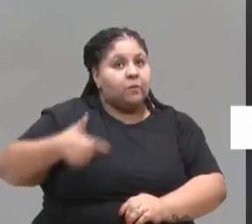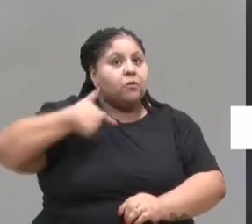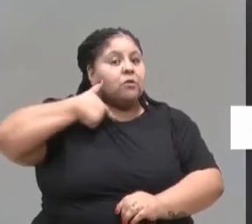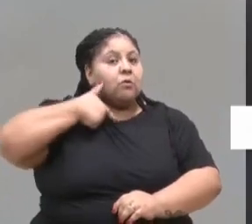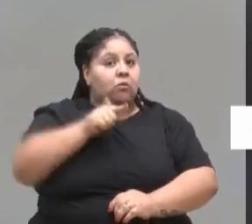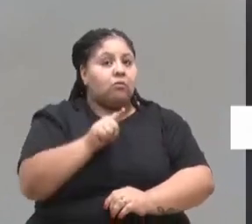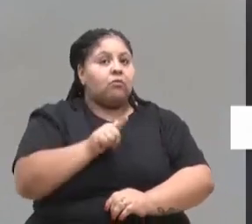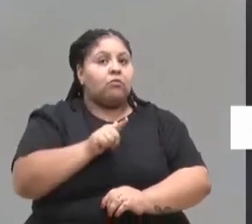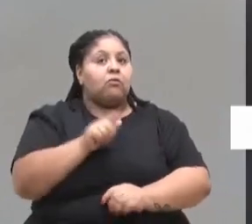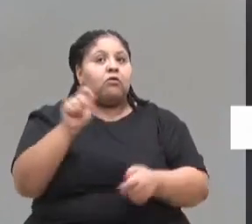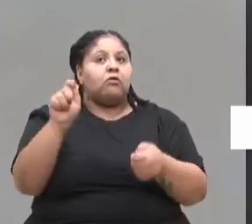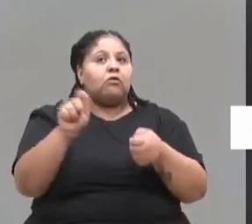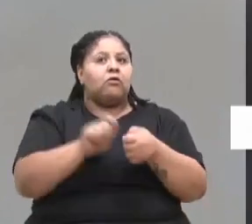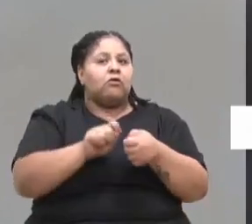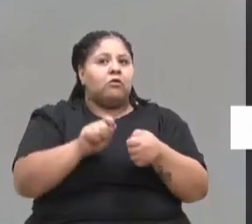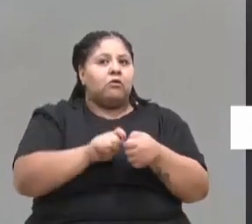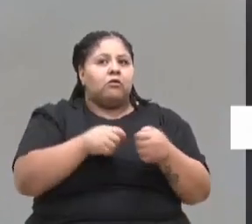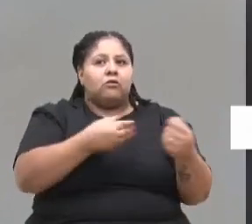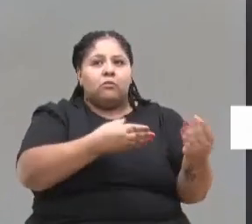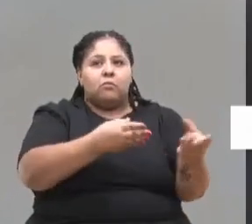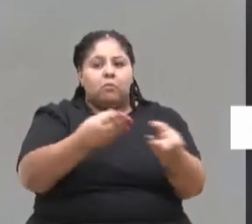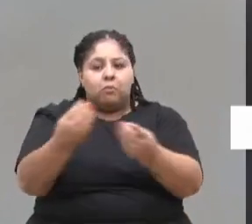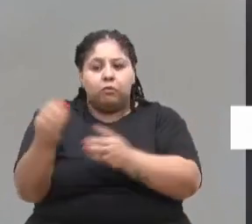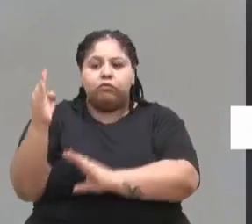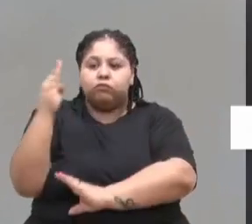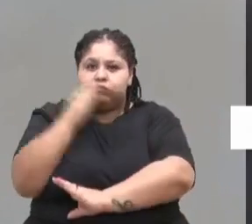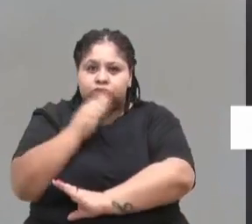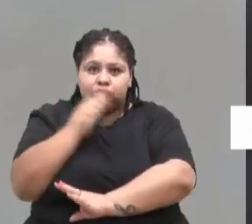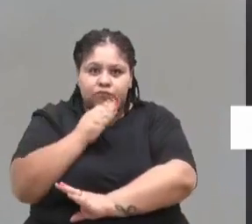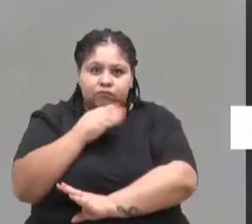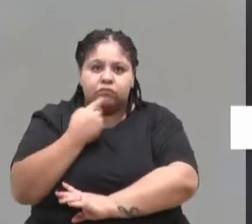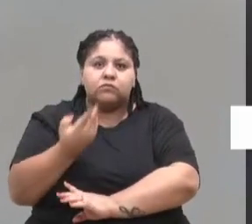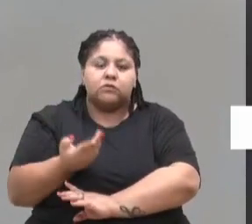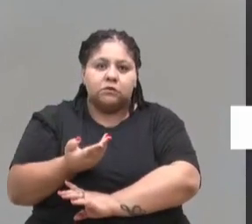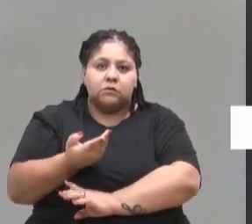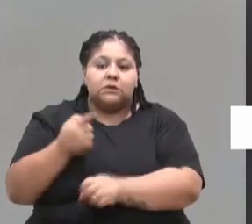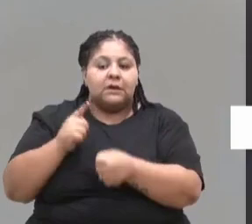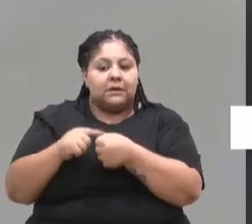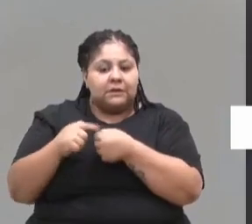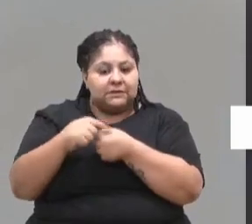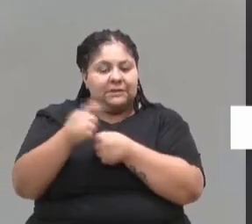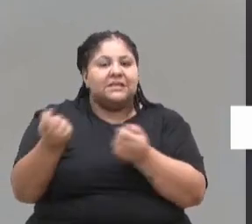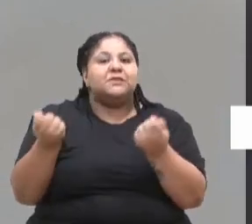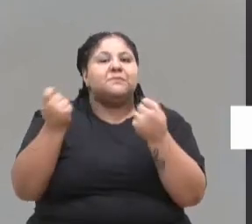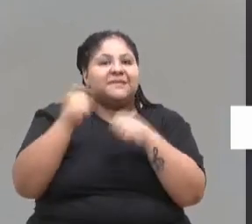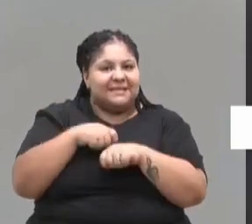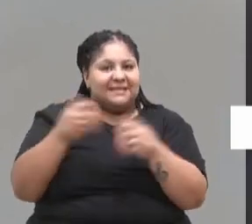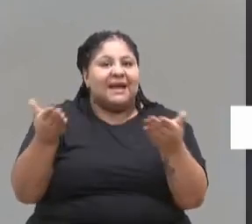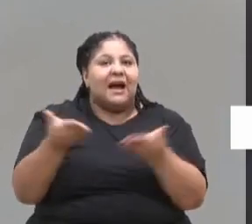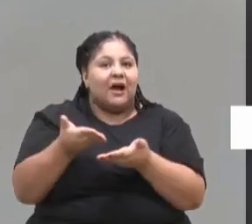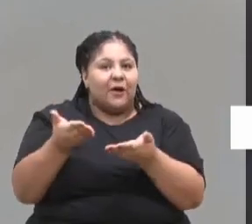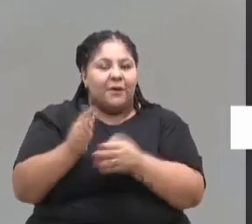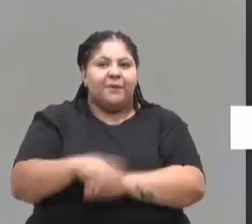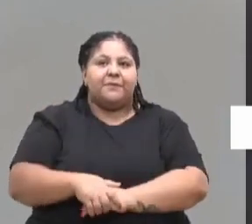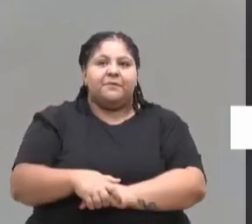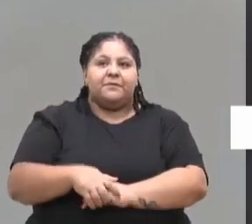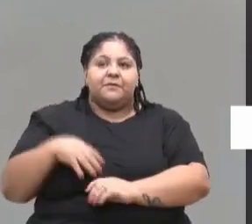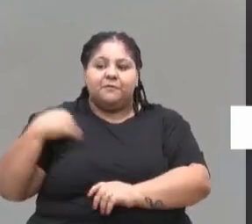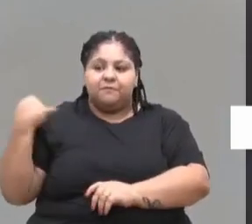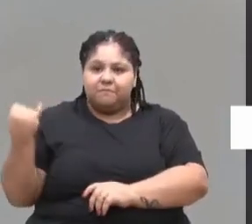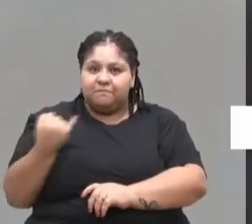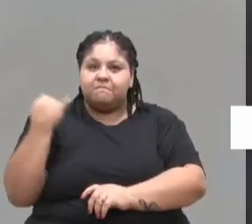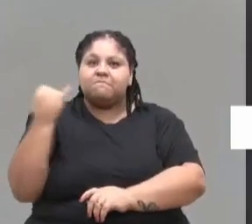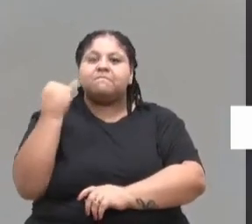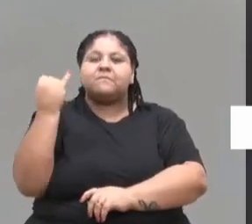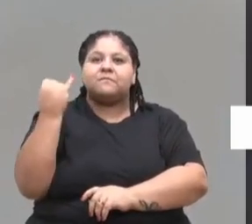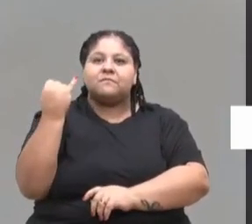vamos dizer, fazer esse serviço com muito mais rapidez, que é o que a cidade precisa agora. Mas muito importante o